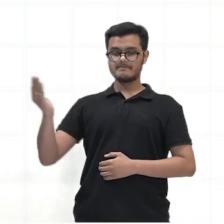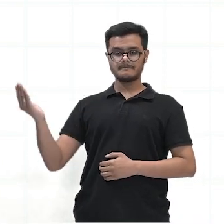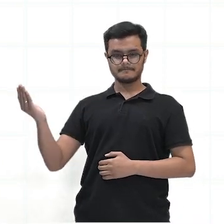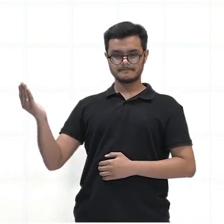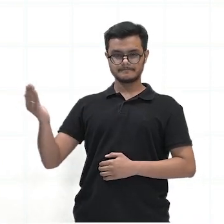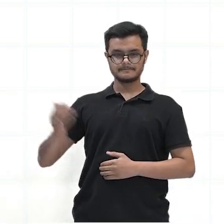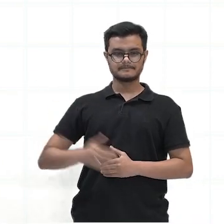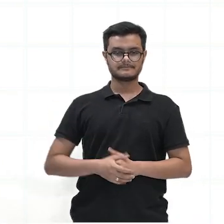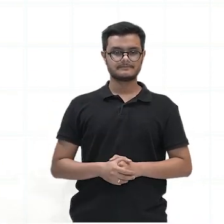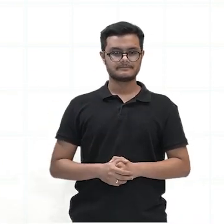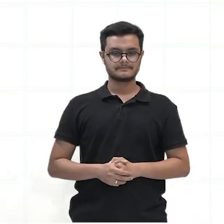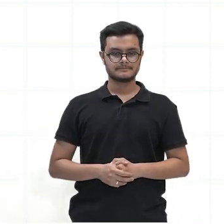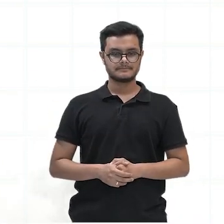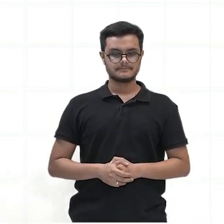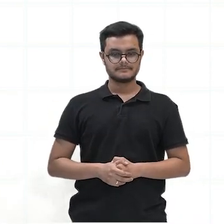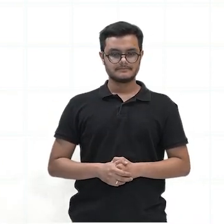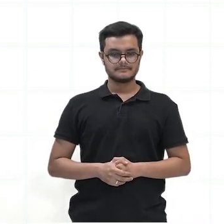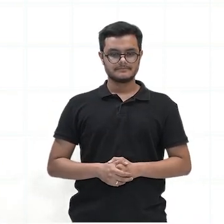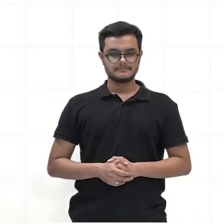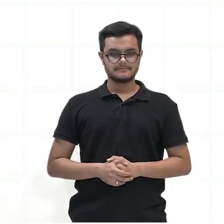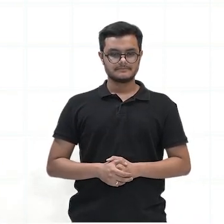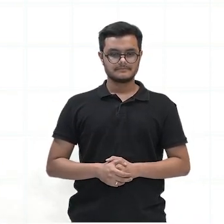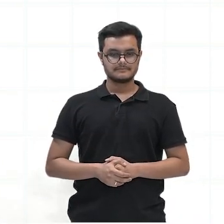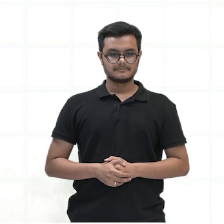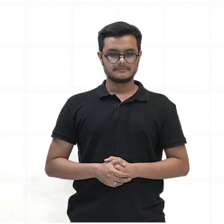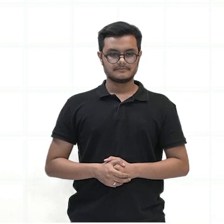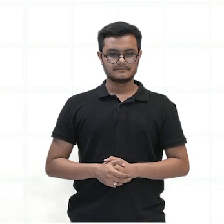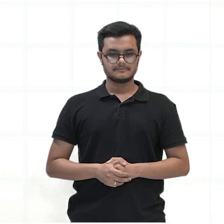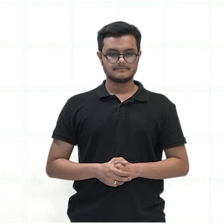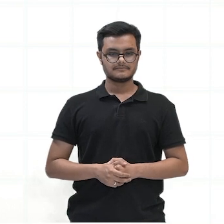veio, came up. Came up.